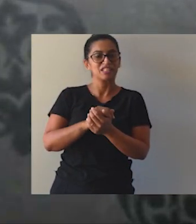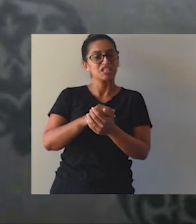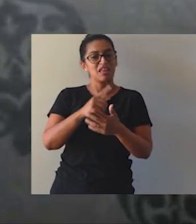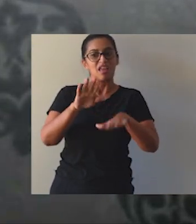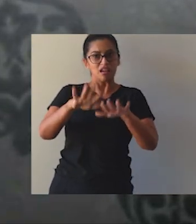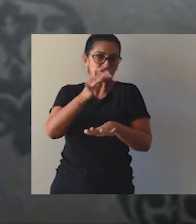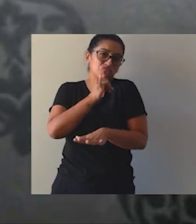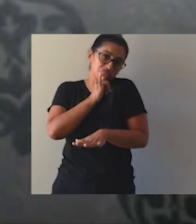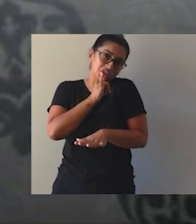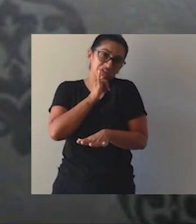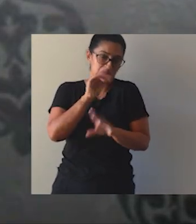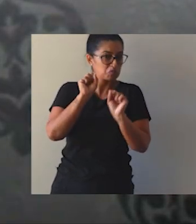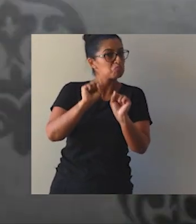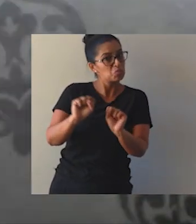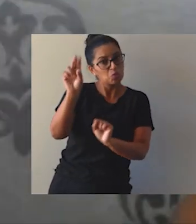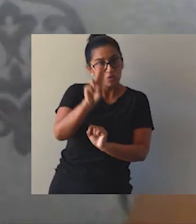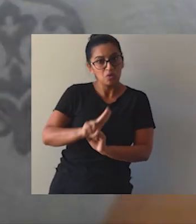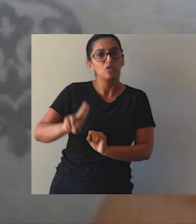utilizando com o nosso aluno.